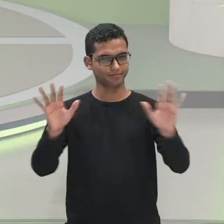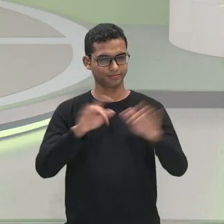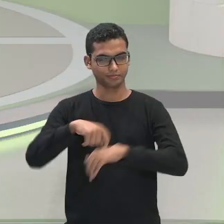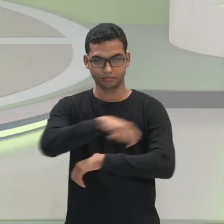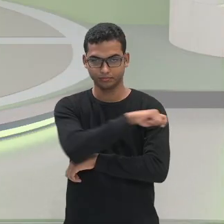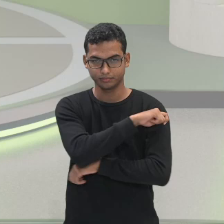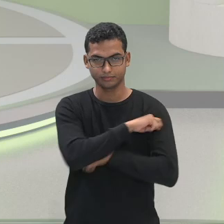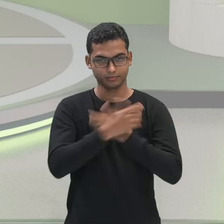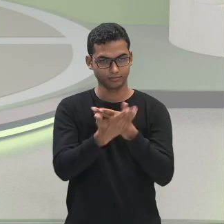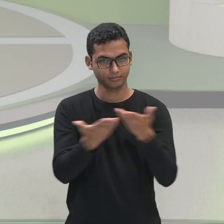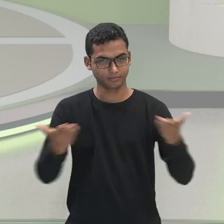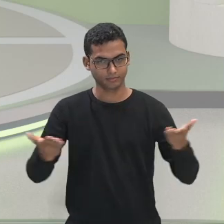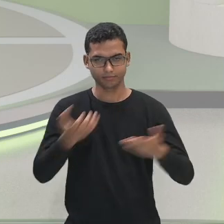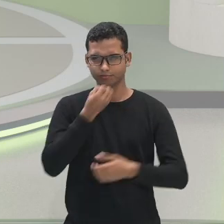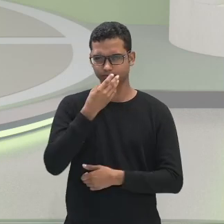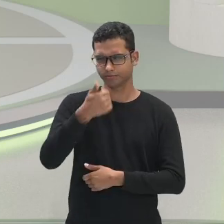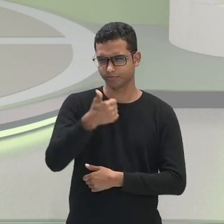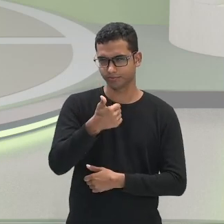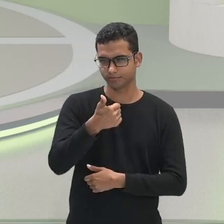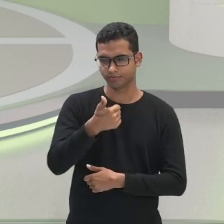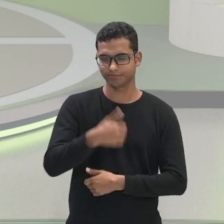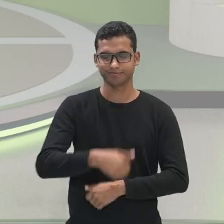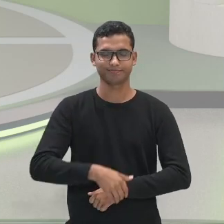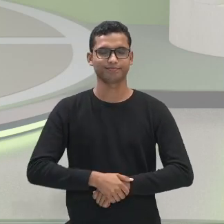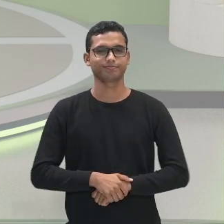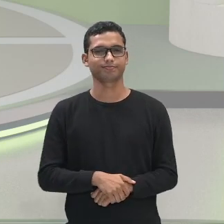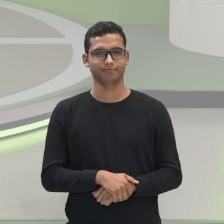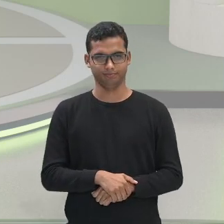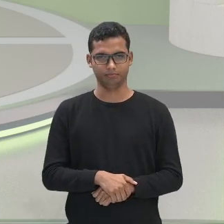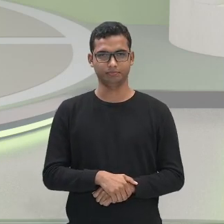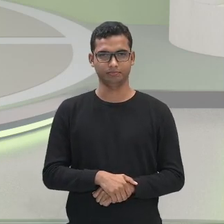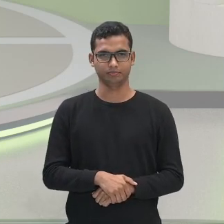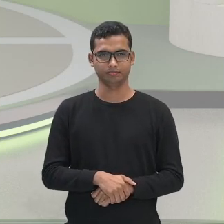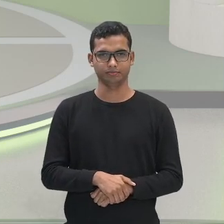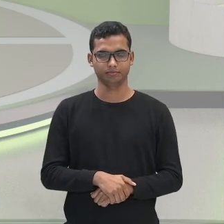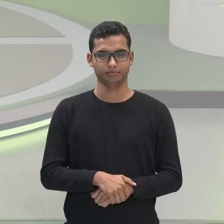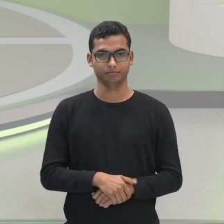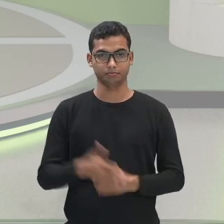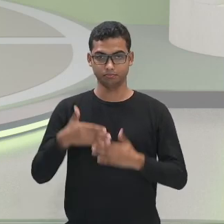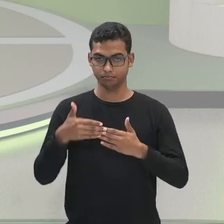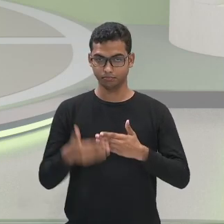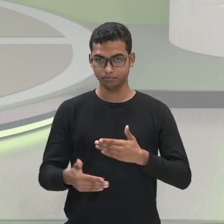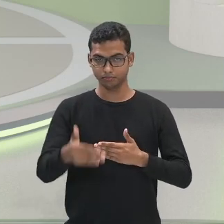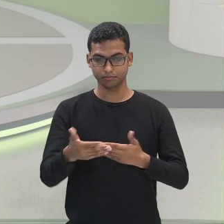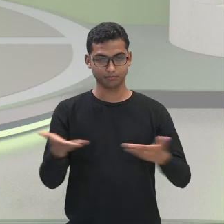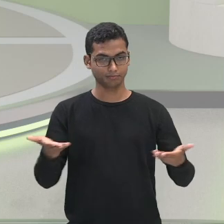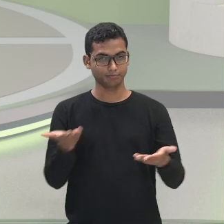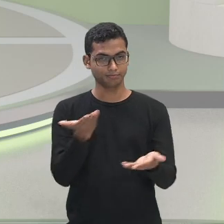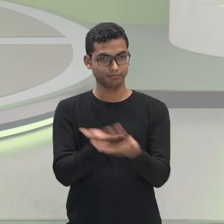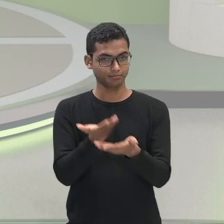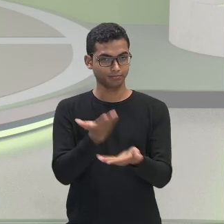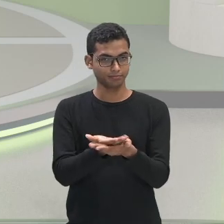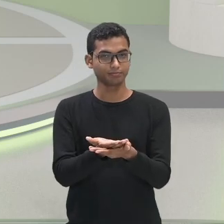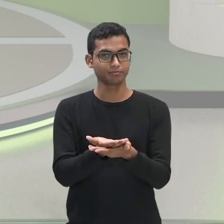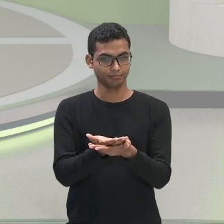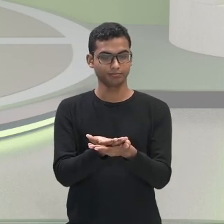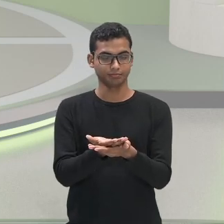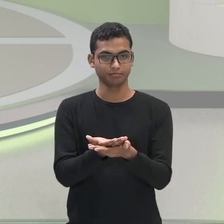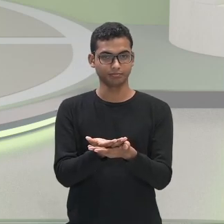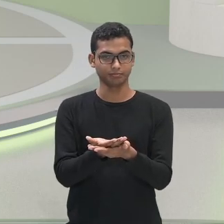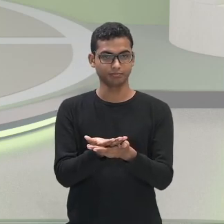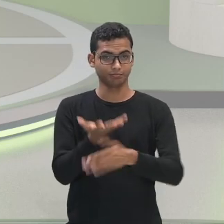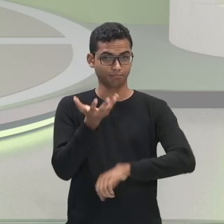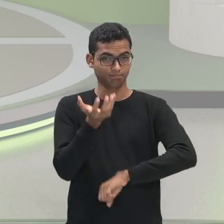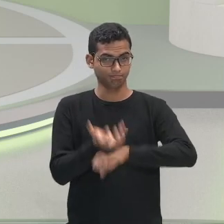Olá, meus queridos, tudo bem com vocês? Vamos iniciar mais uma unidade